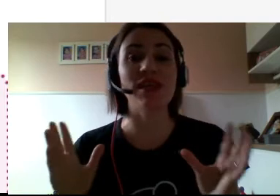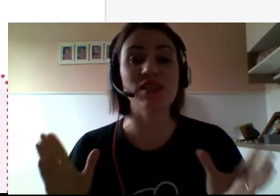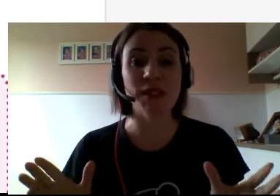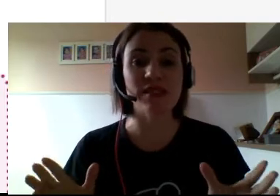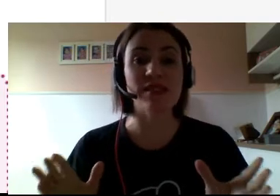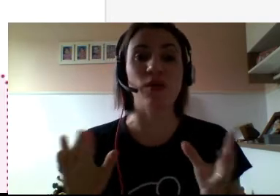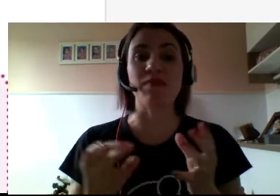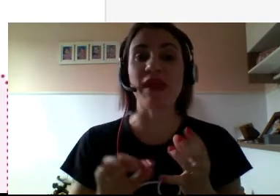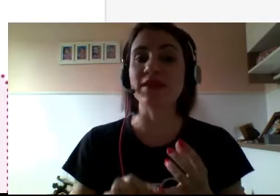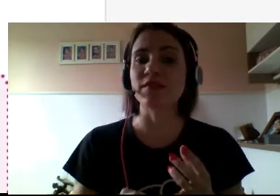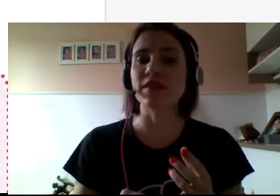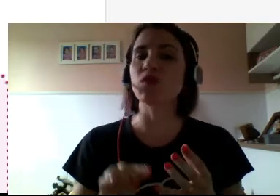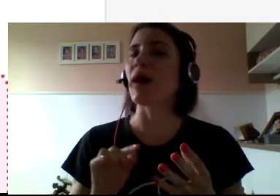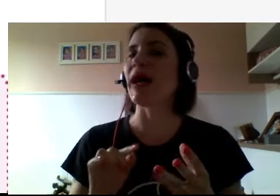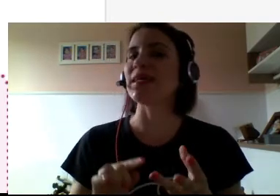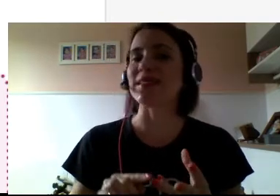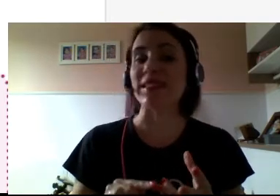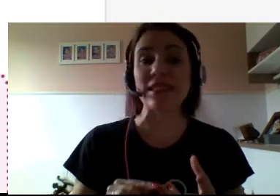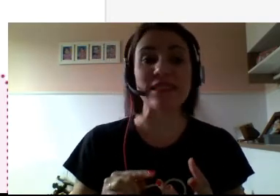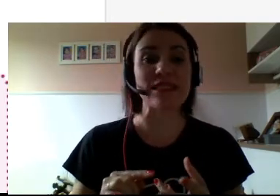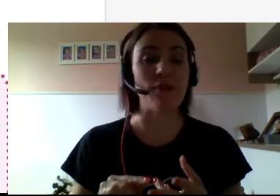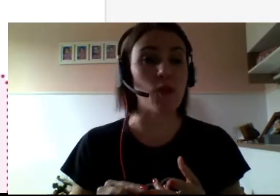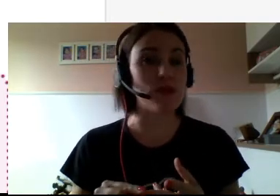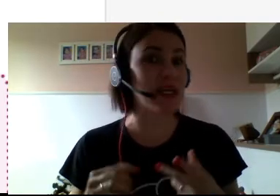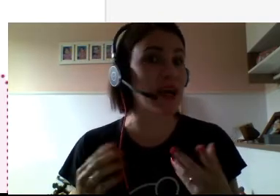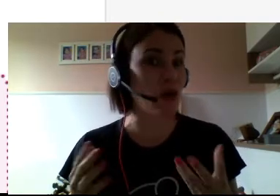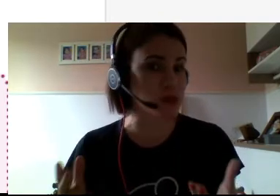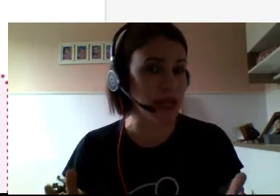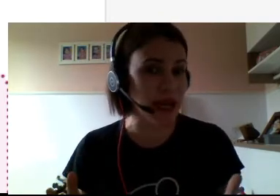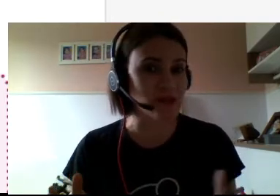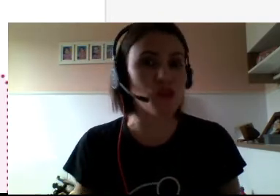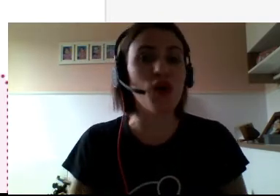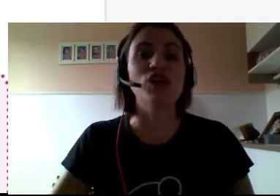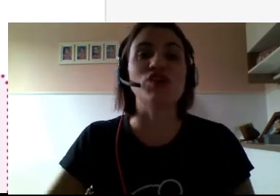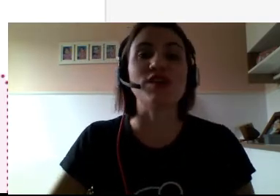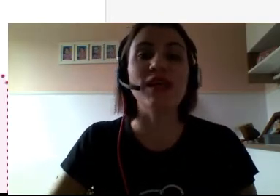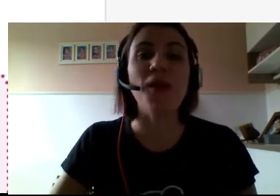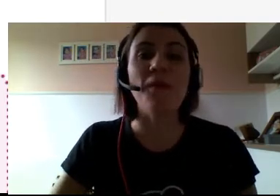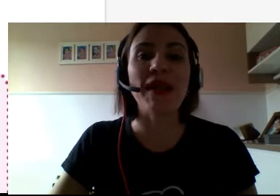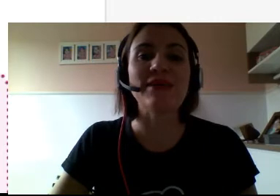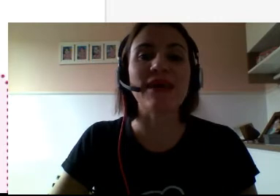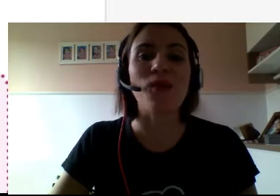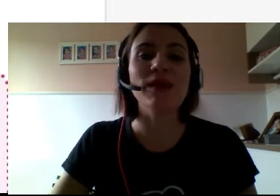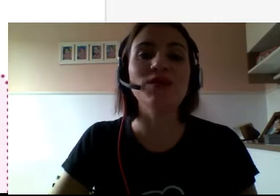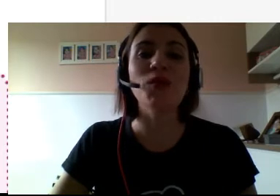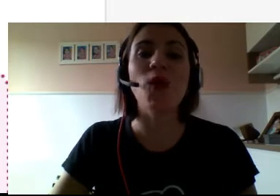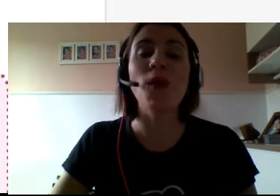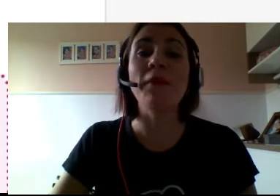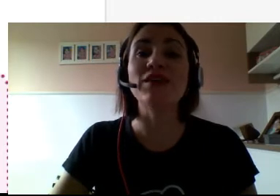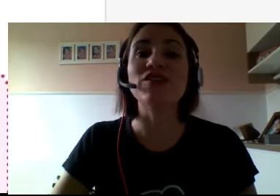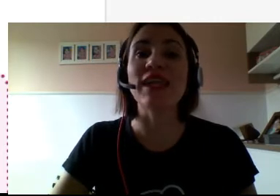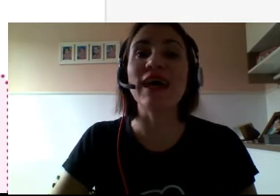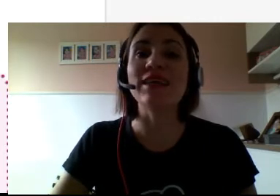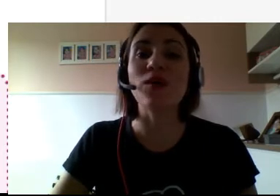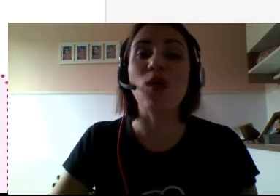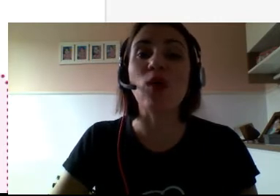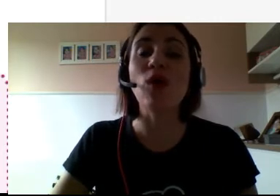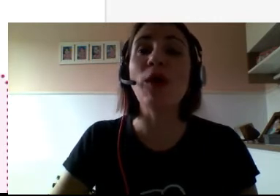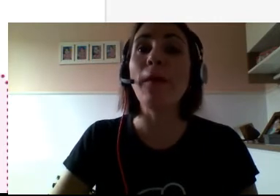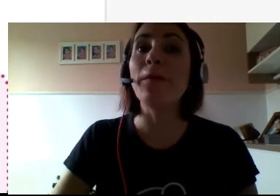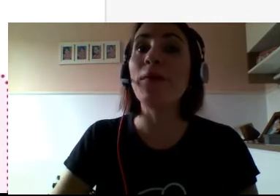independentemente da expressão artes visuais dança música ou teatro só se completa quando